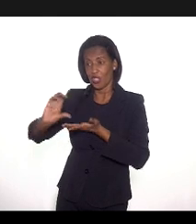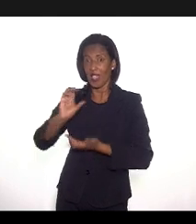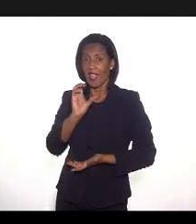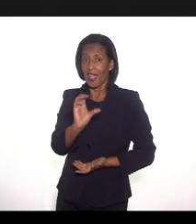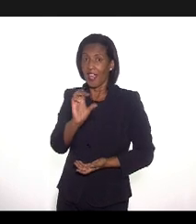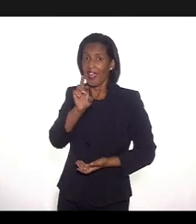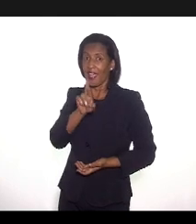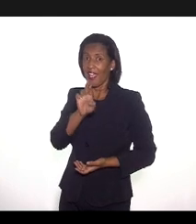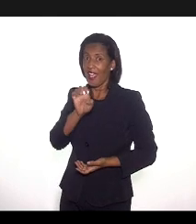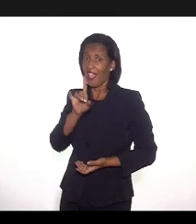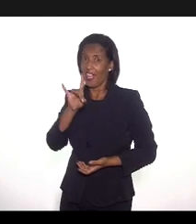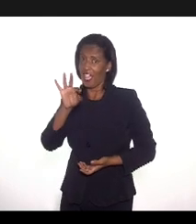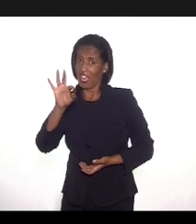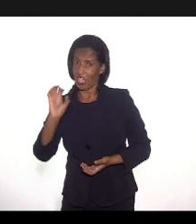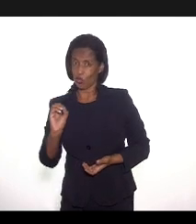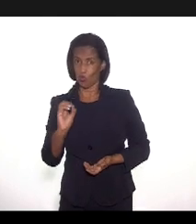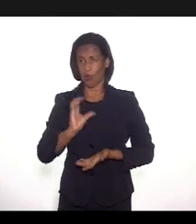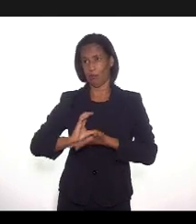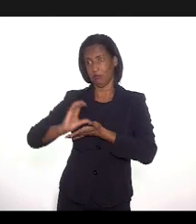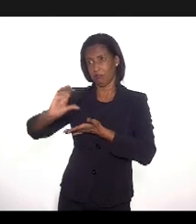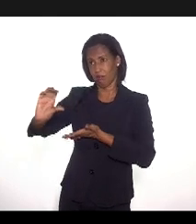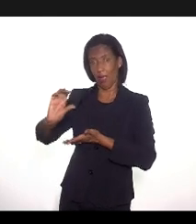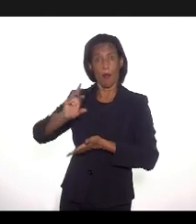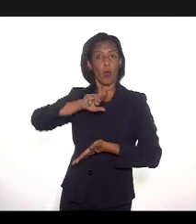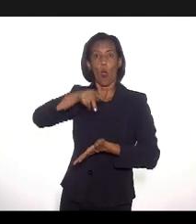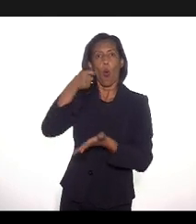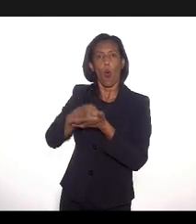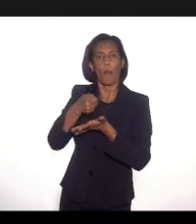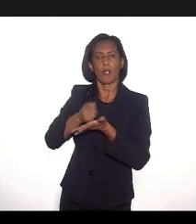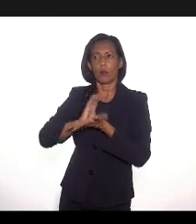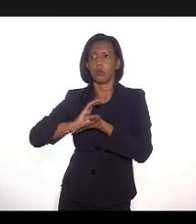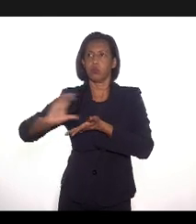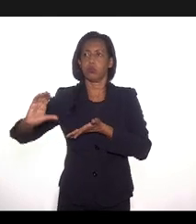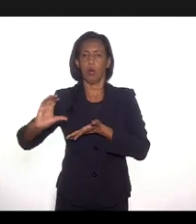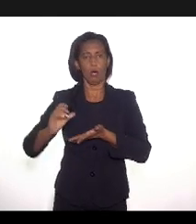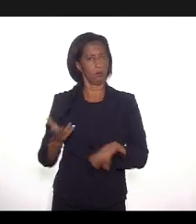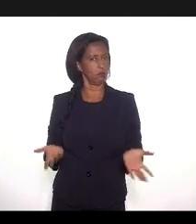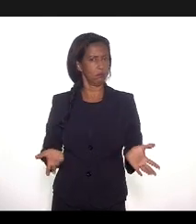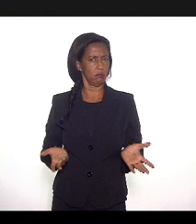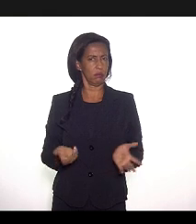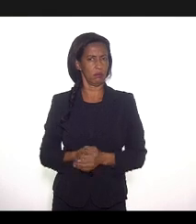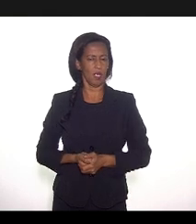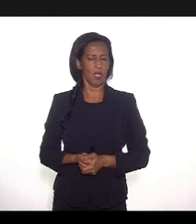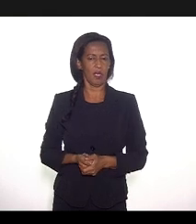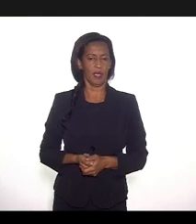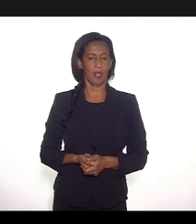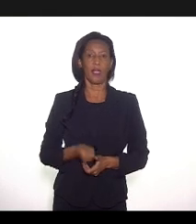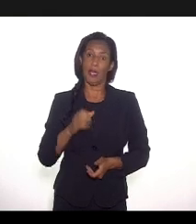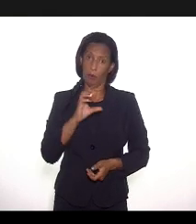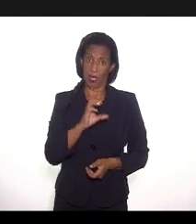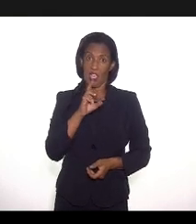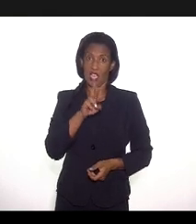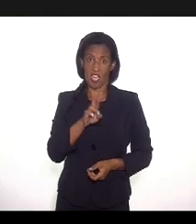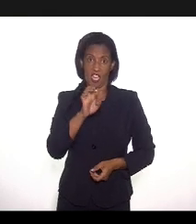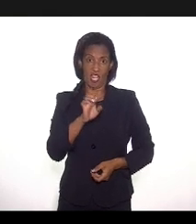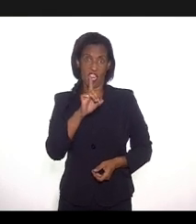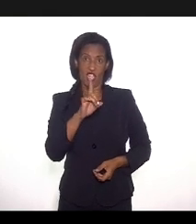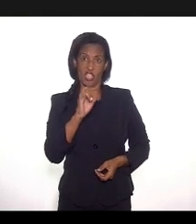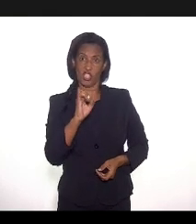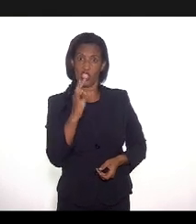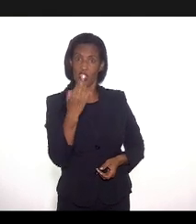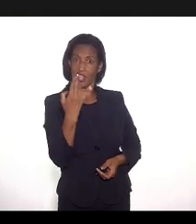não poderia, está obrigado a ressarcir, não pode. Pode até se entender ao direito,